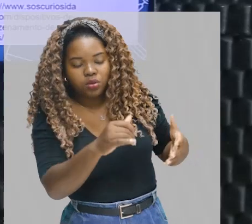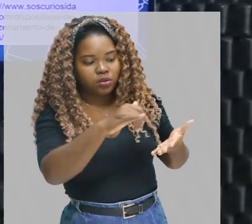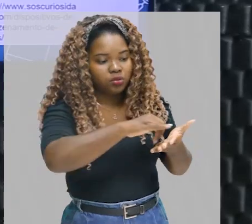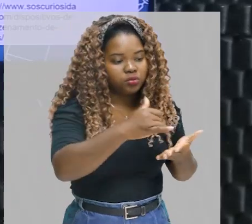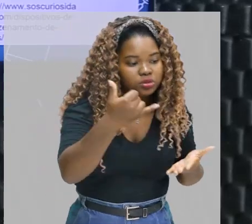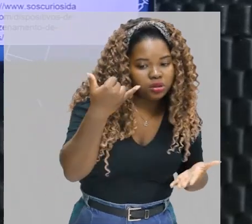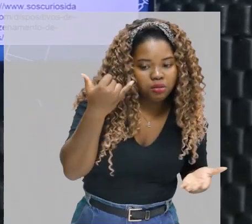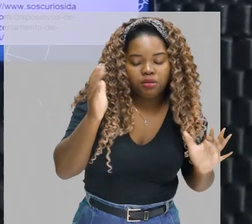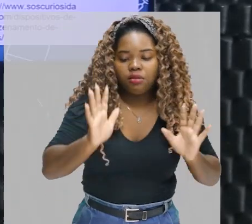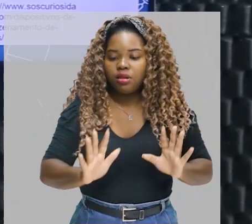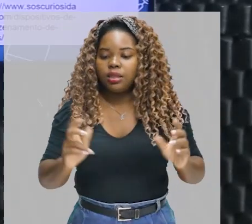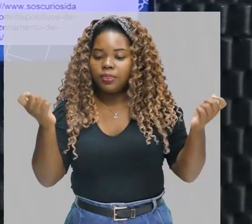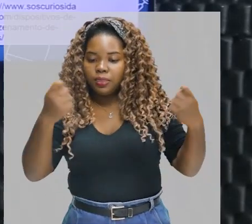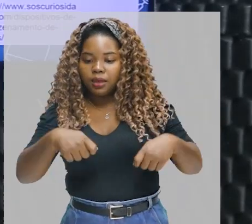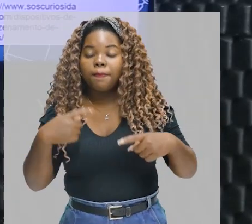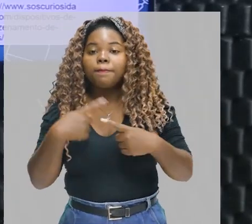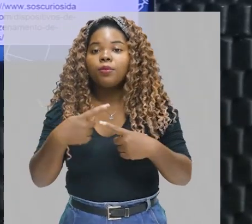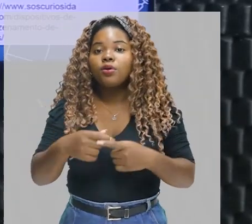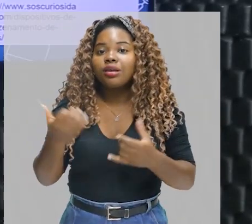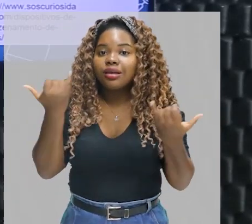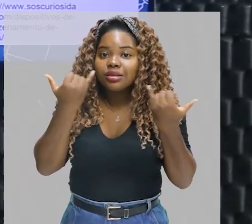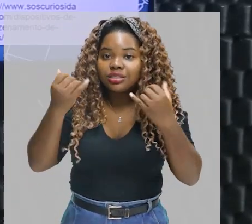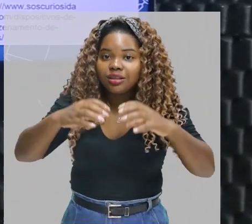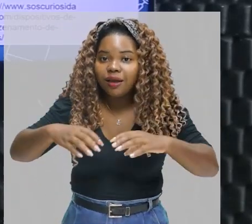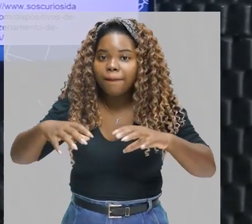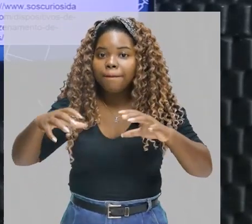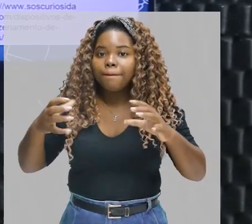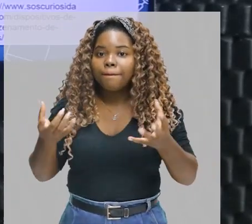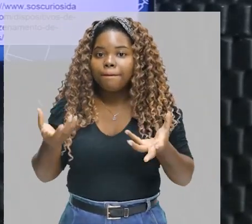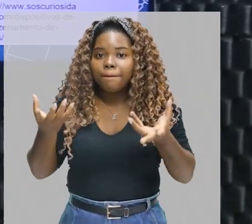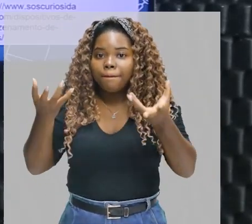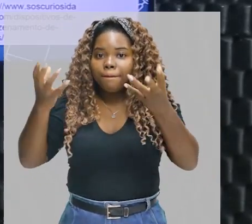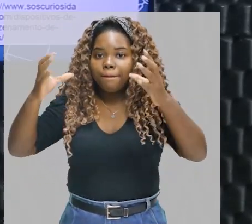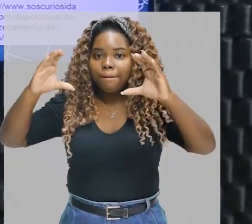celular. Certo? Então ela não está mais armazenada em